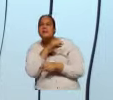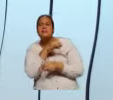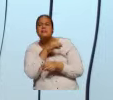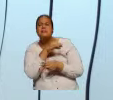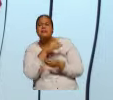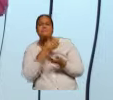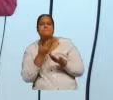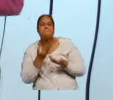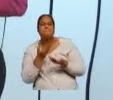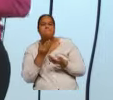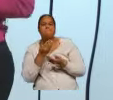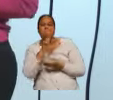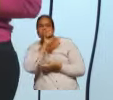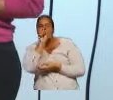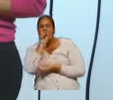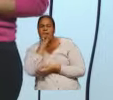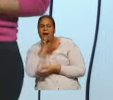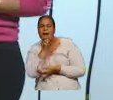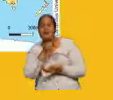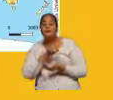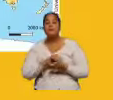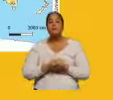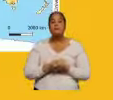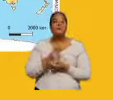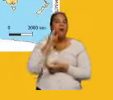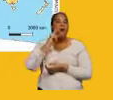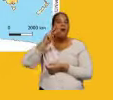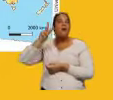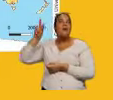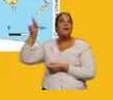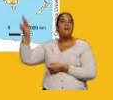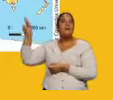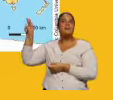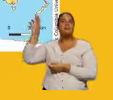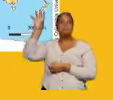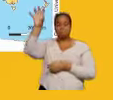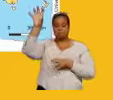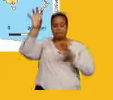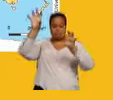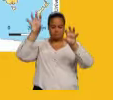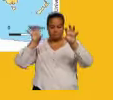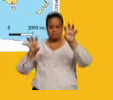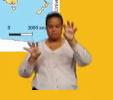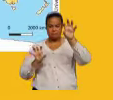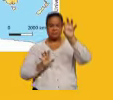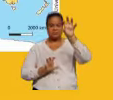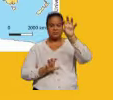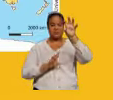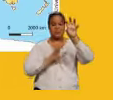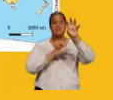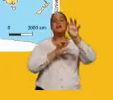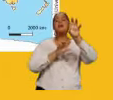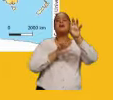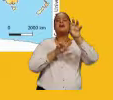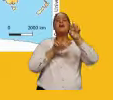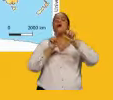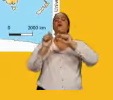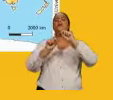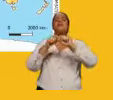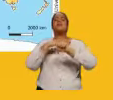questão olha aí o mapa de densidade demográfica ou seja o mapa que